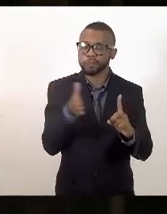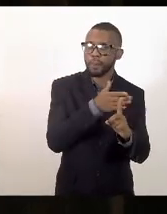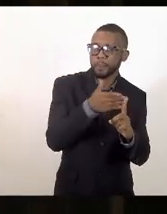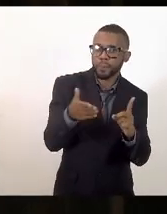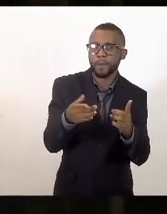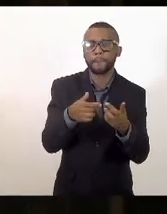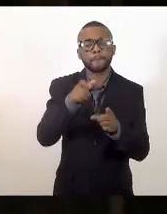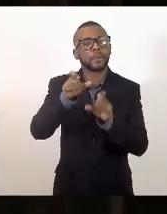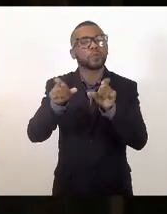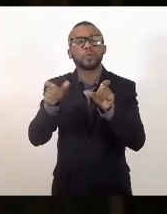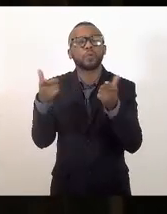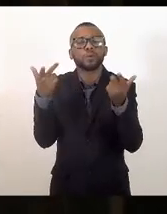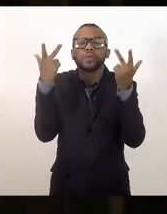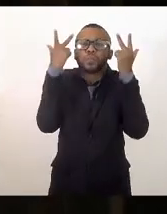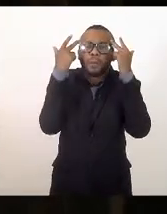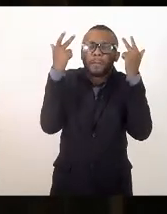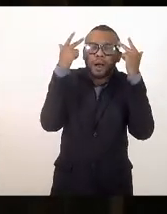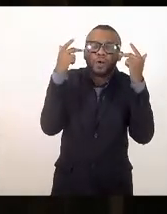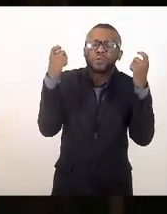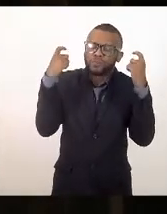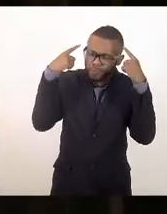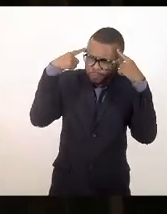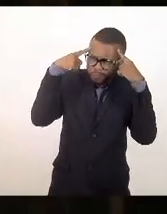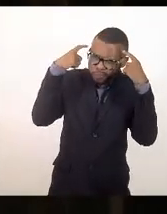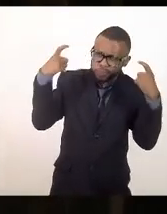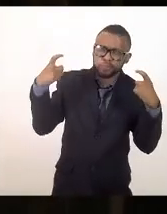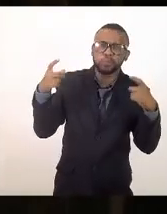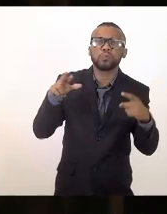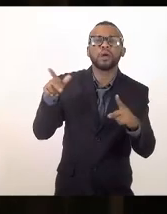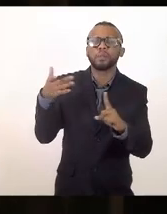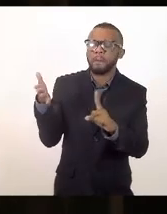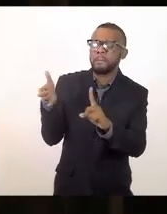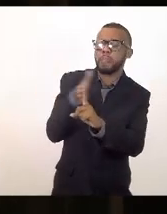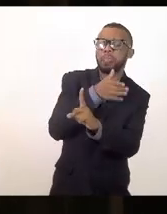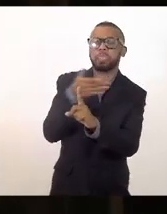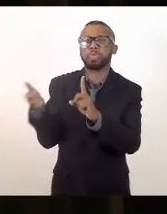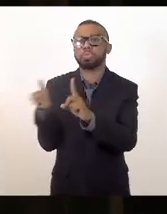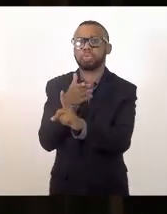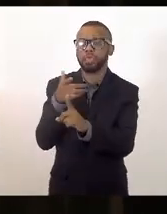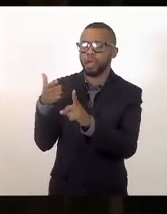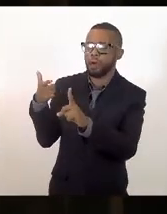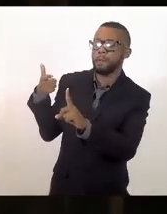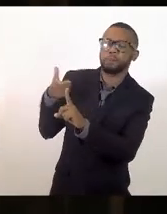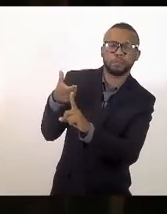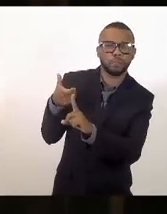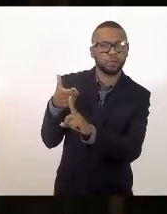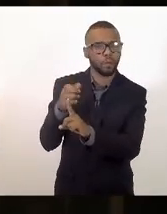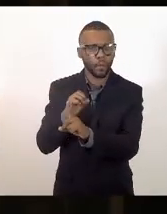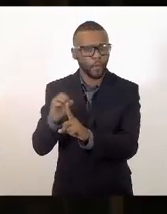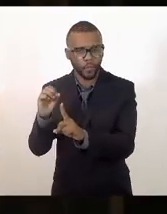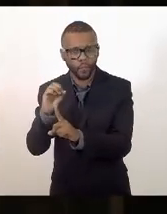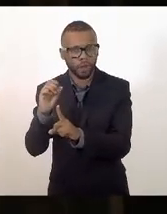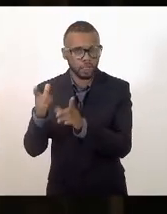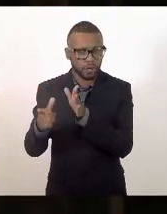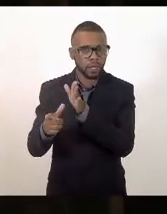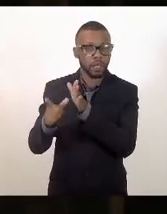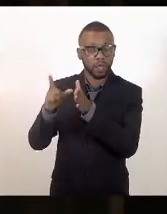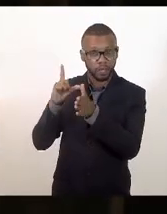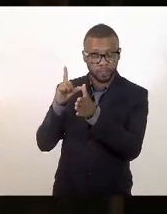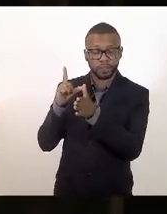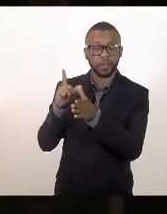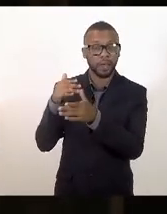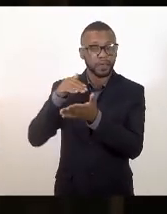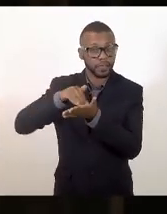vítimas de violência no seu dia a dia, não só violência através de arma de fogo, que era praticamente o que a secretaria